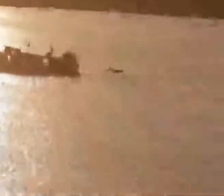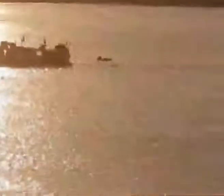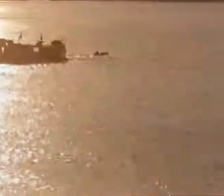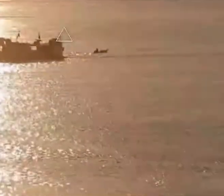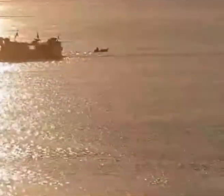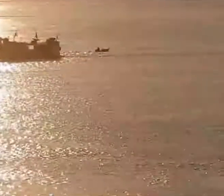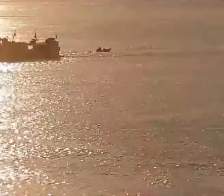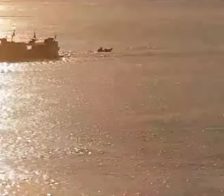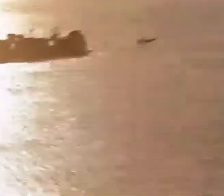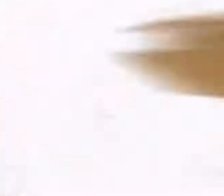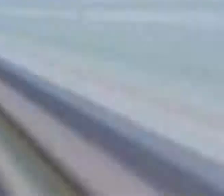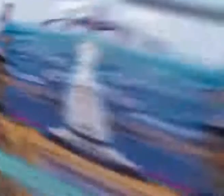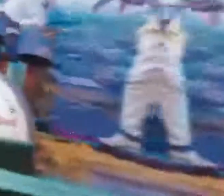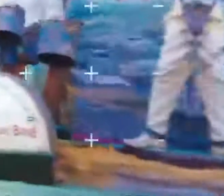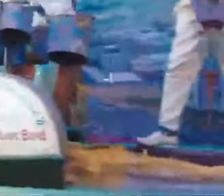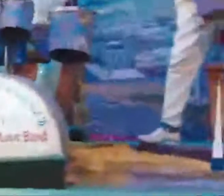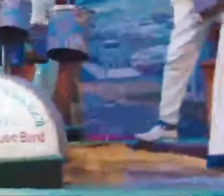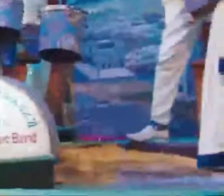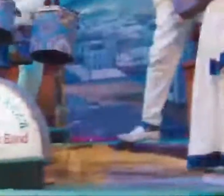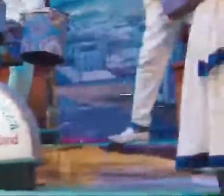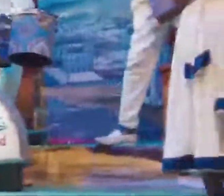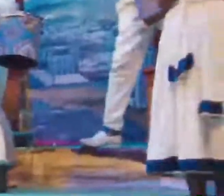E aí